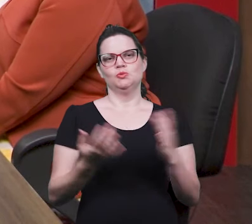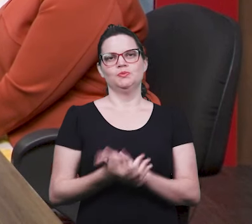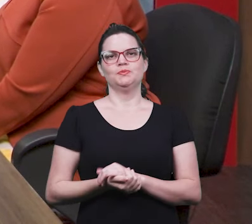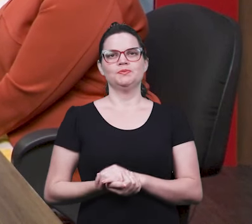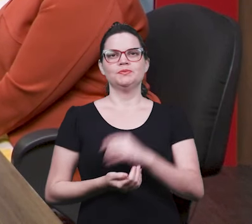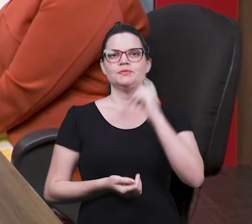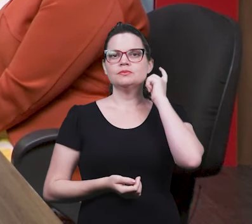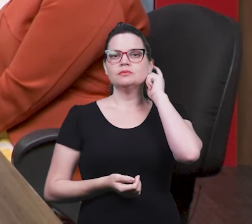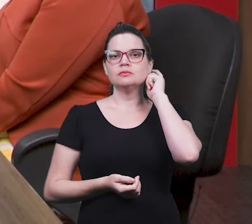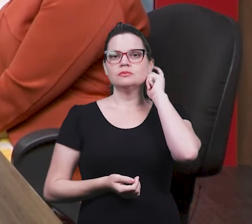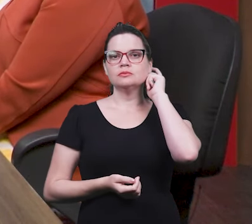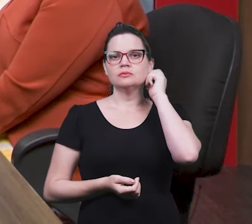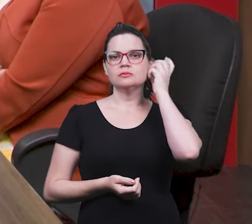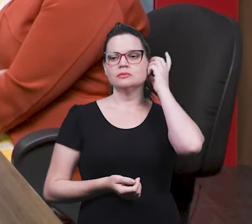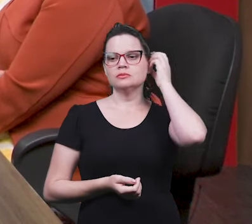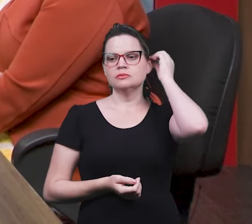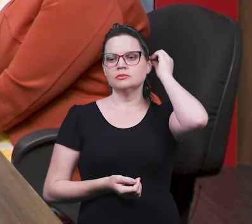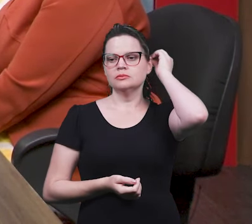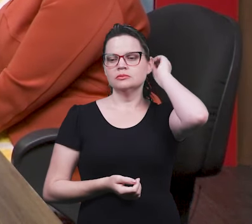Quando...